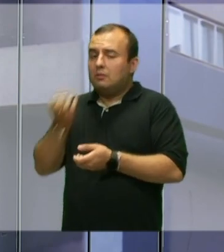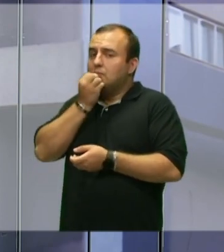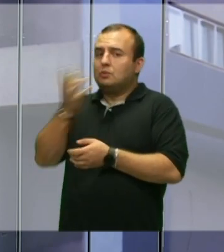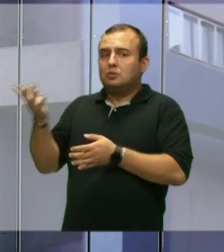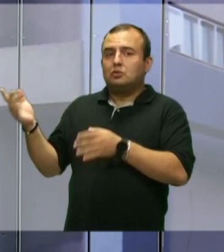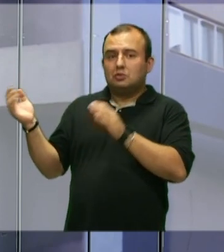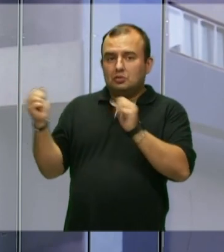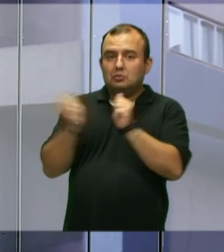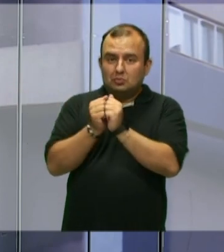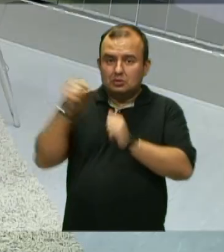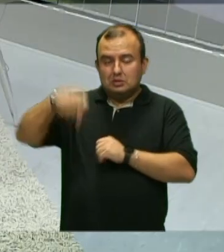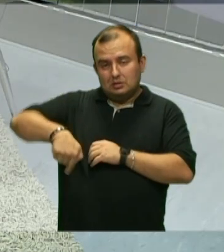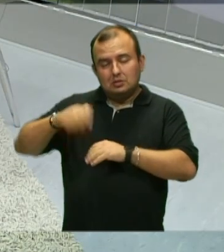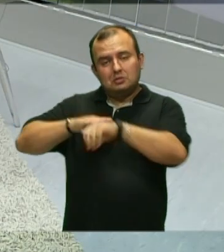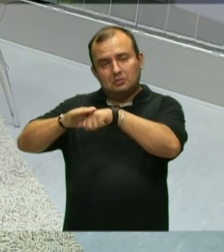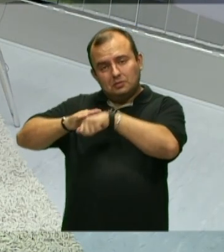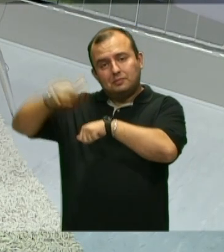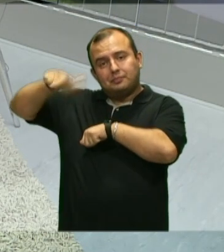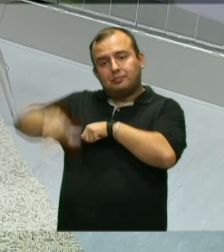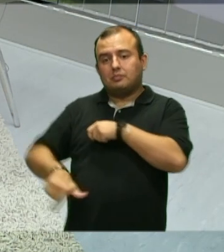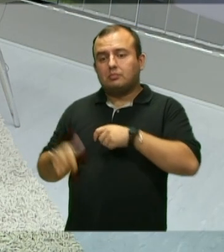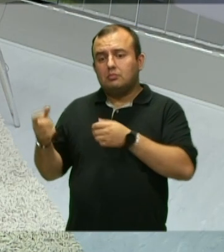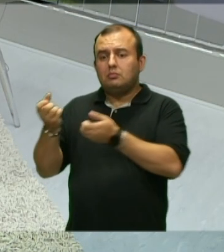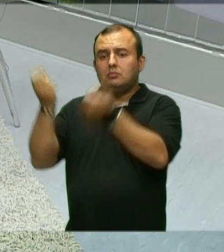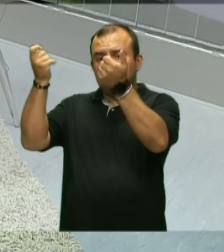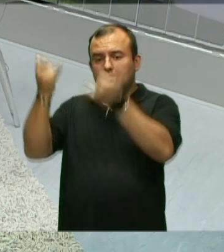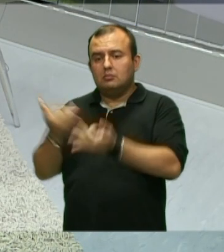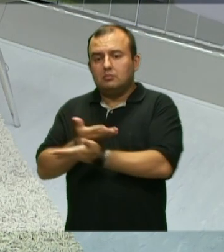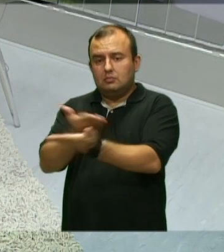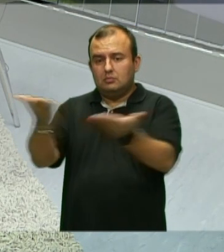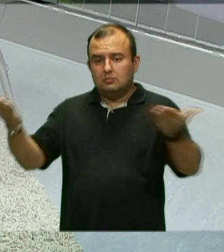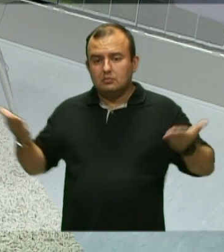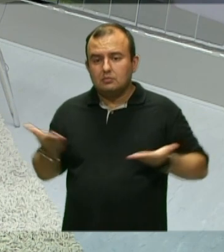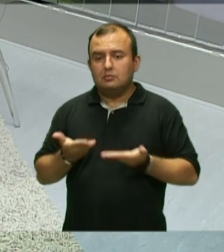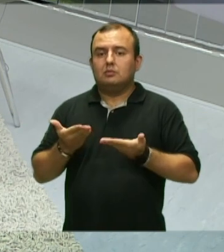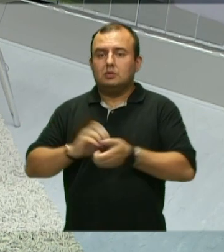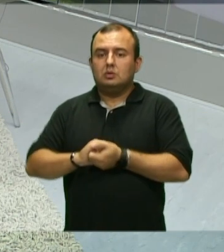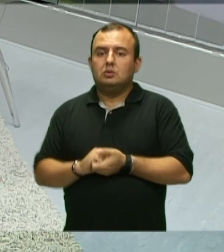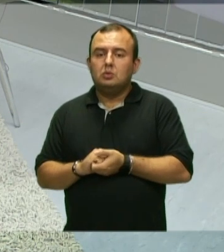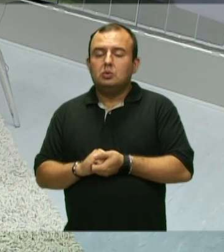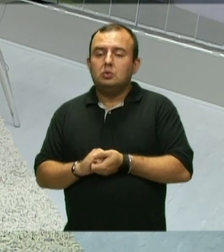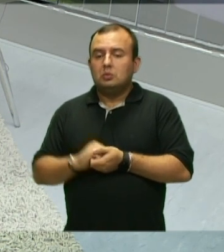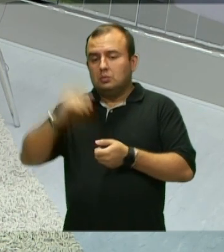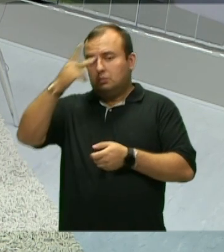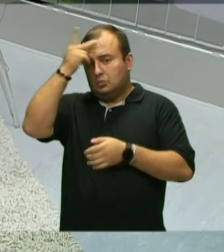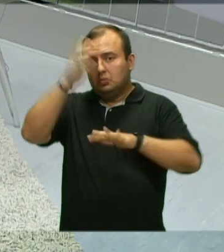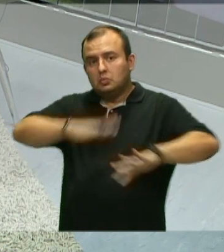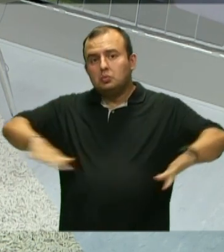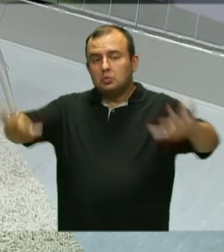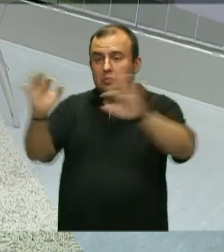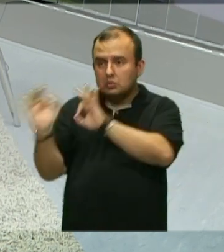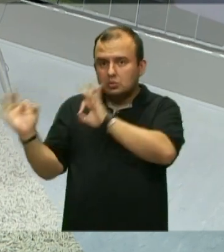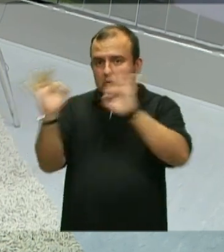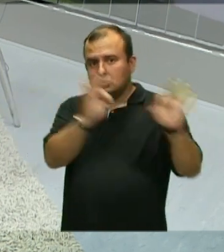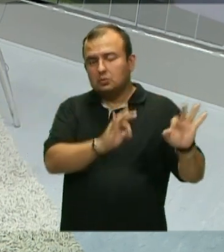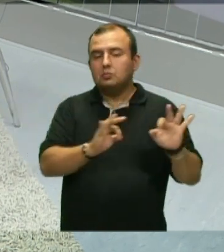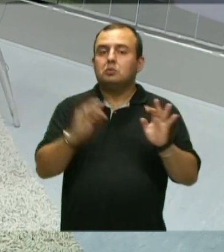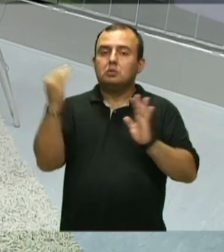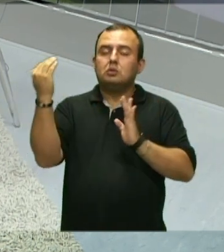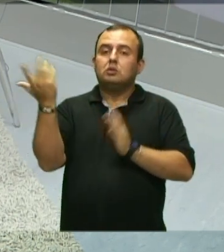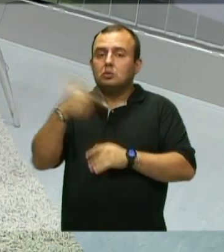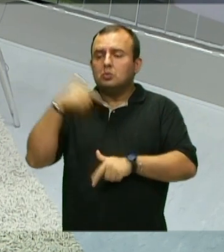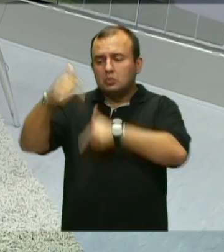e conversando mais uma vez, né? E trazendo ao conhecimento de todas as pessoas que acompanham o programa o